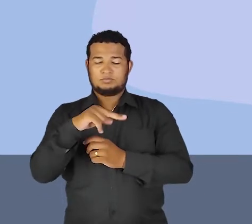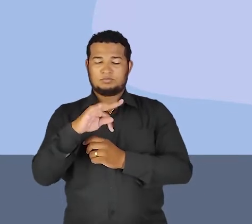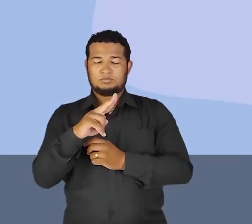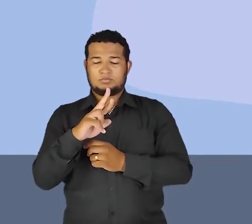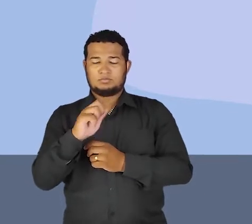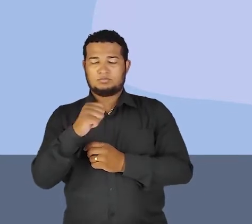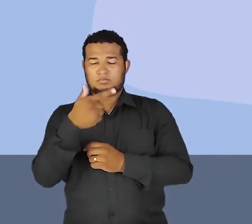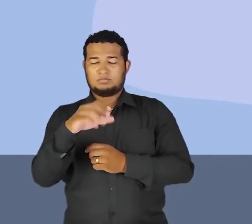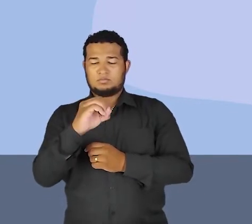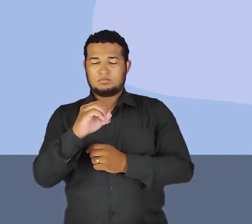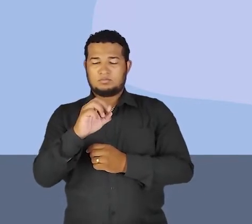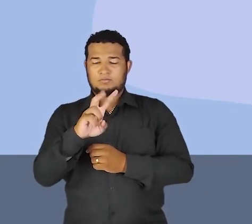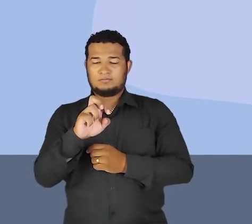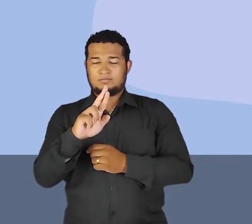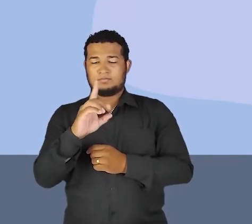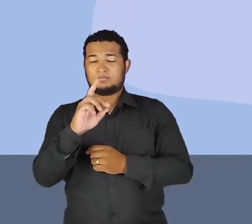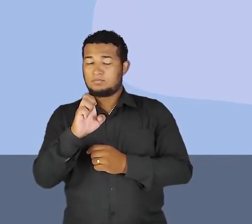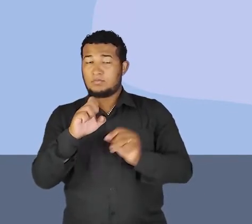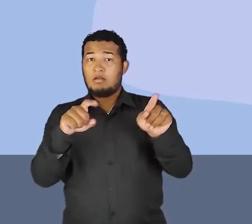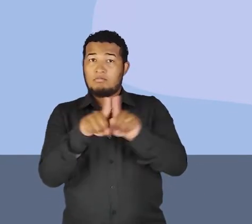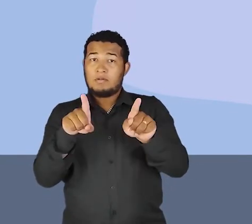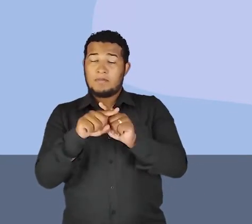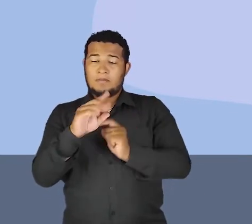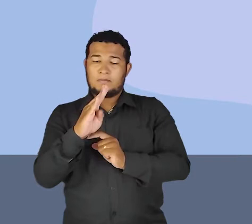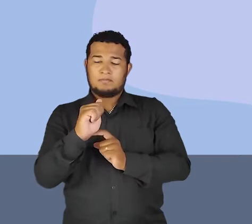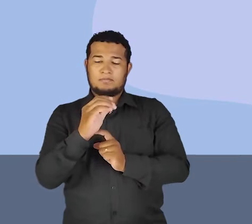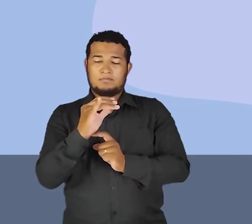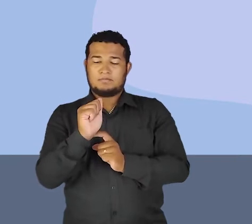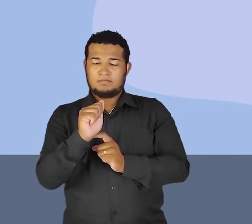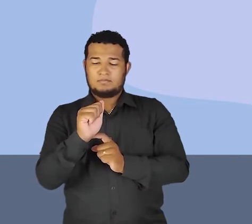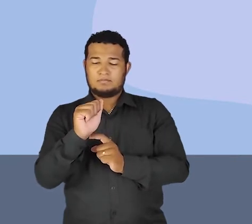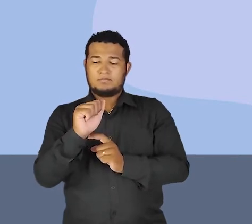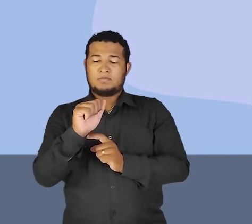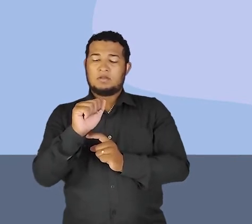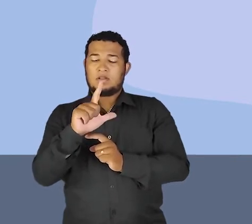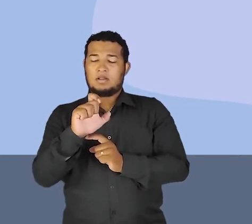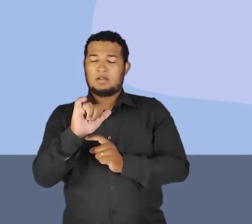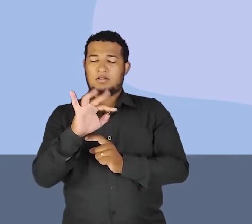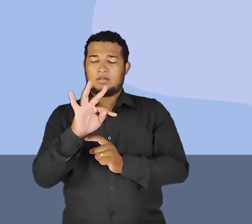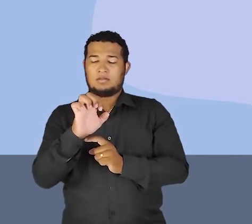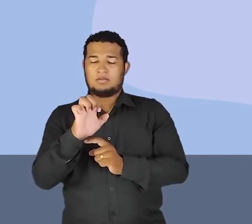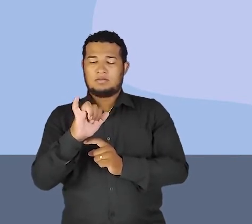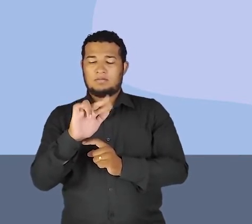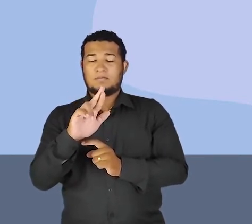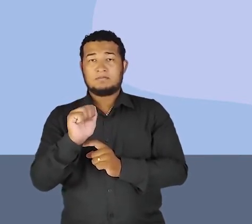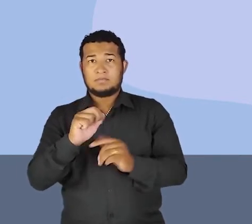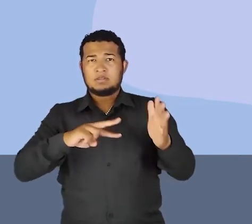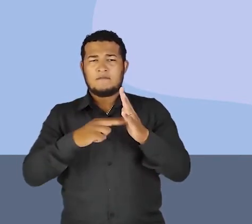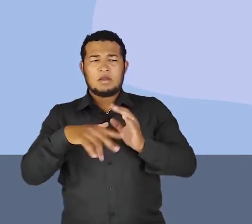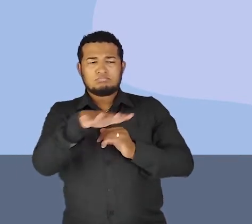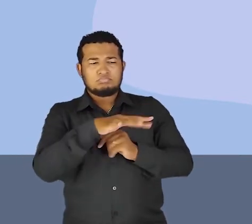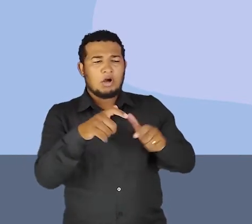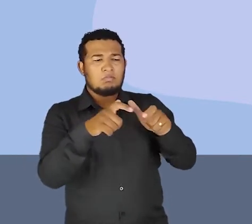bacias leiteiras. São pequenas propriedades com predomínio de mão de obra familiar localizada